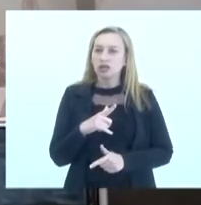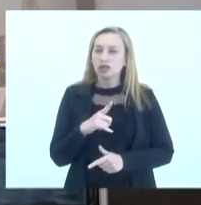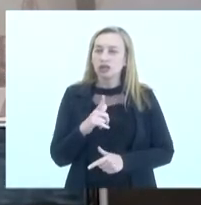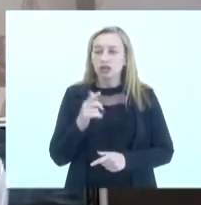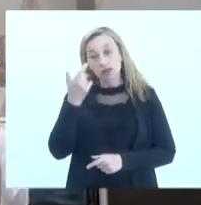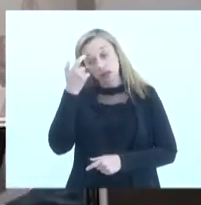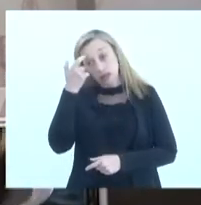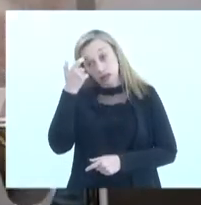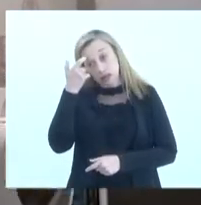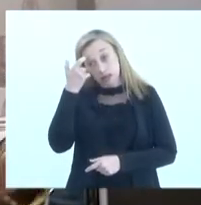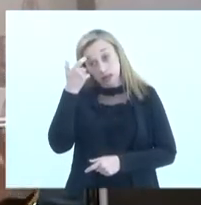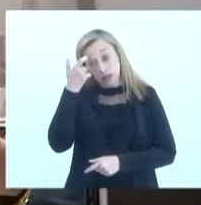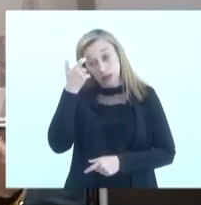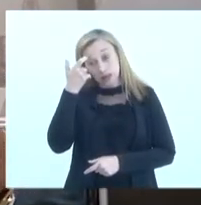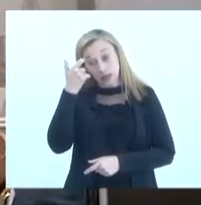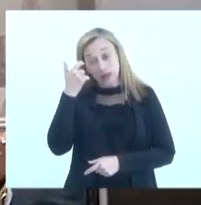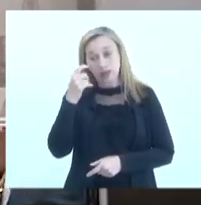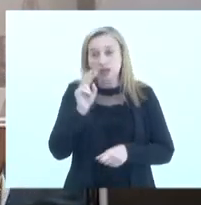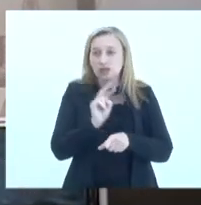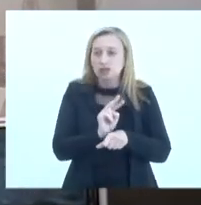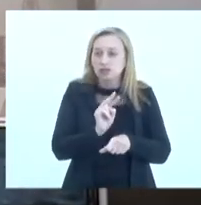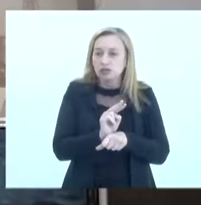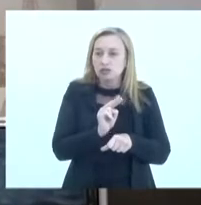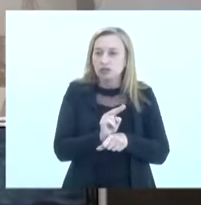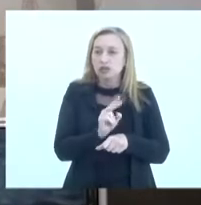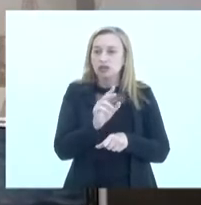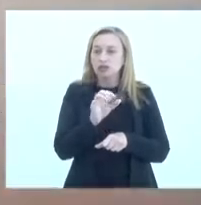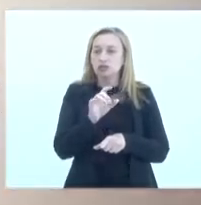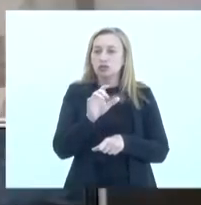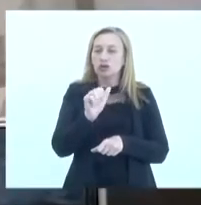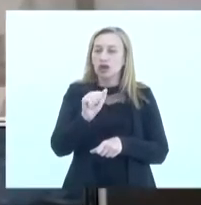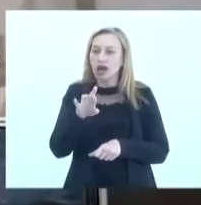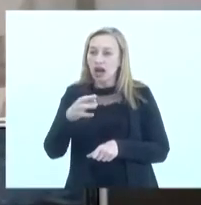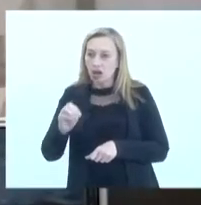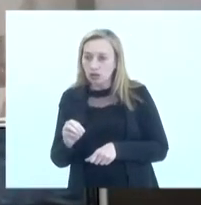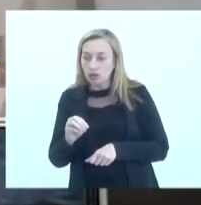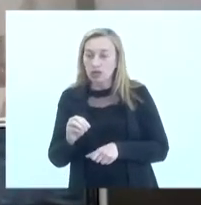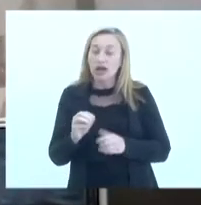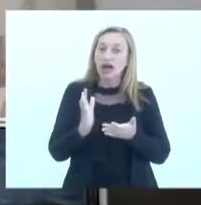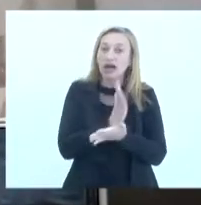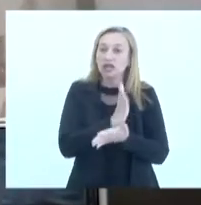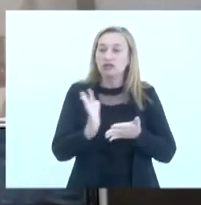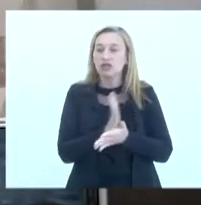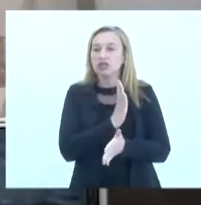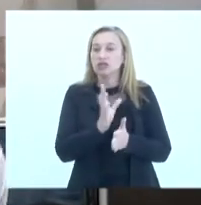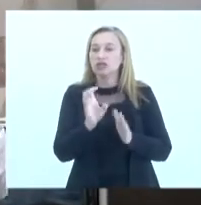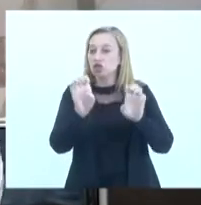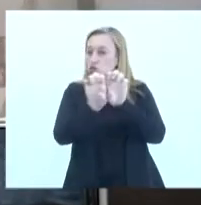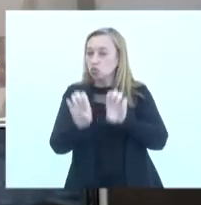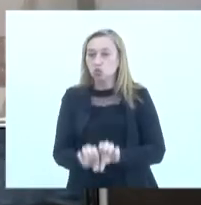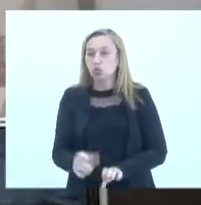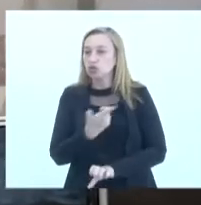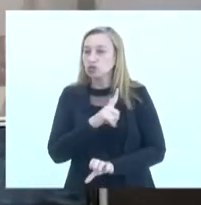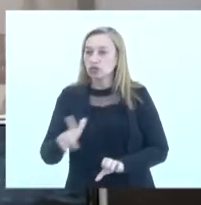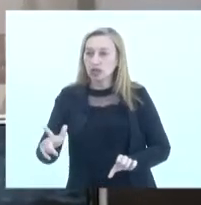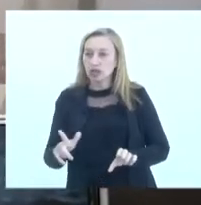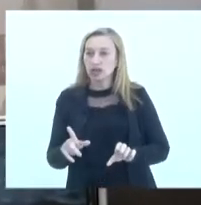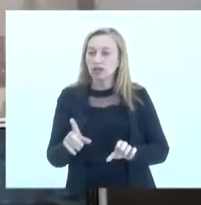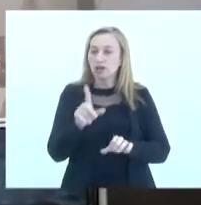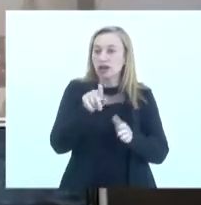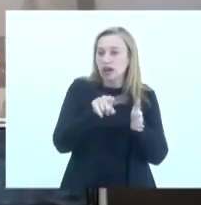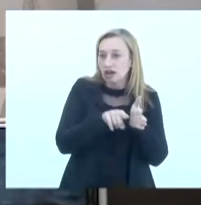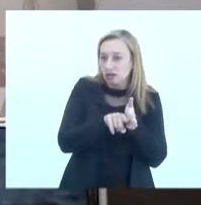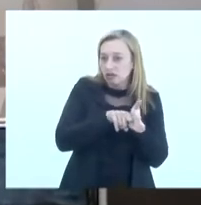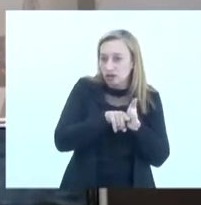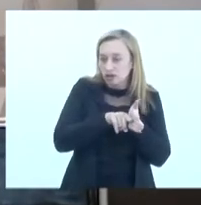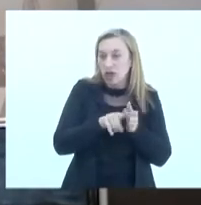é a vistoria dos carros, né? Porque o DETRAN, às vezes, não tem a estrutura para fazer as vistorias, né?